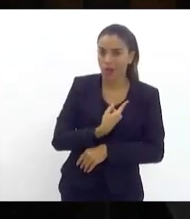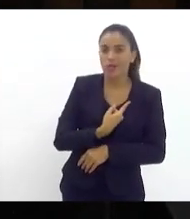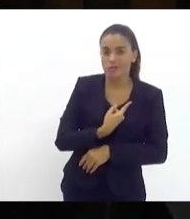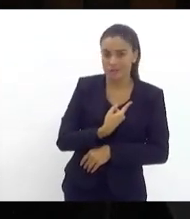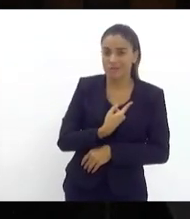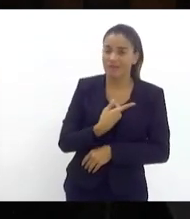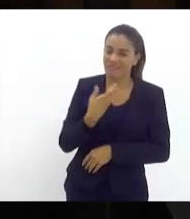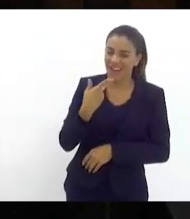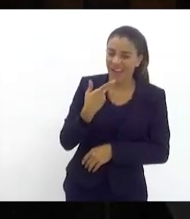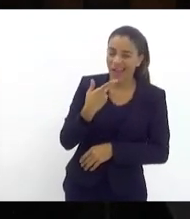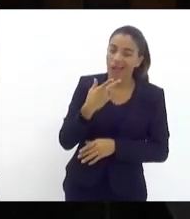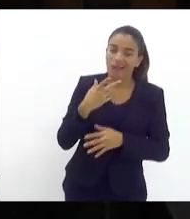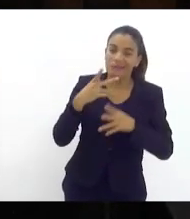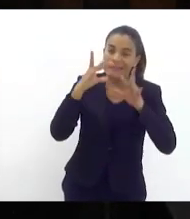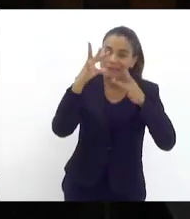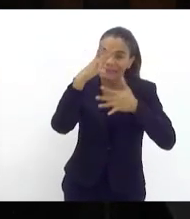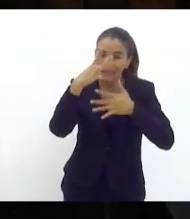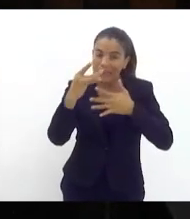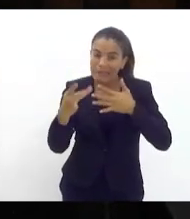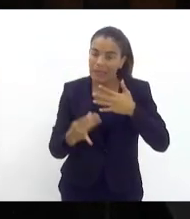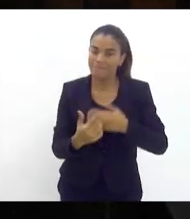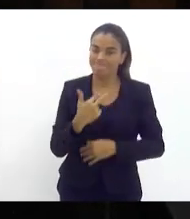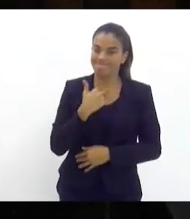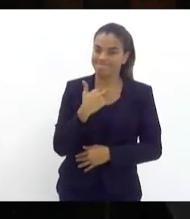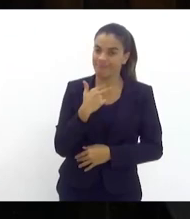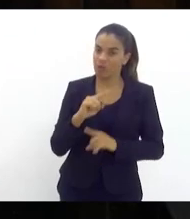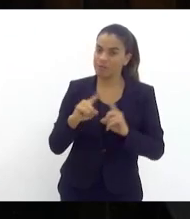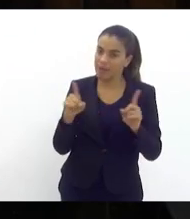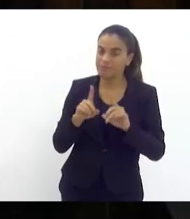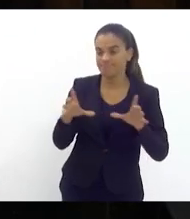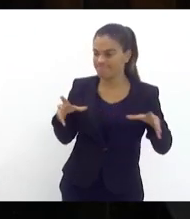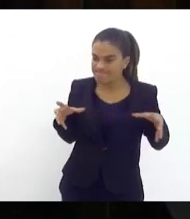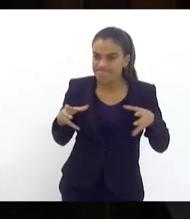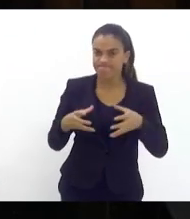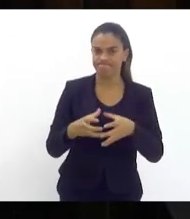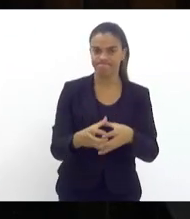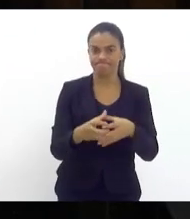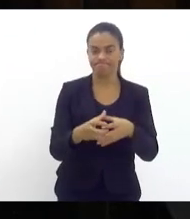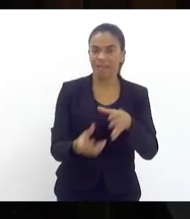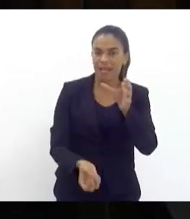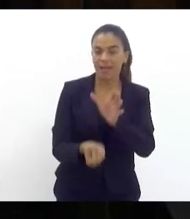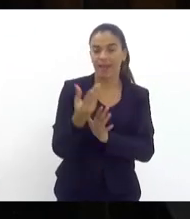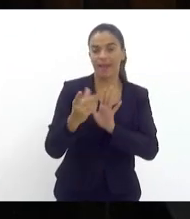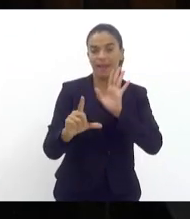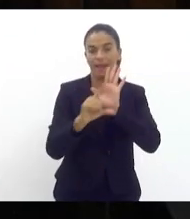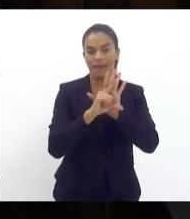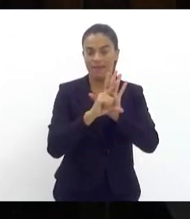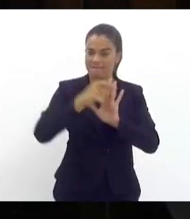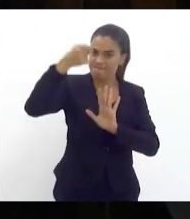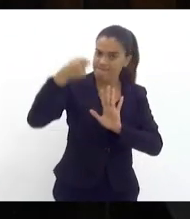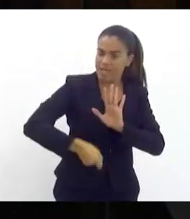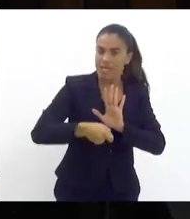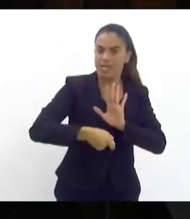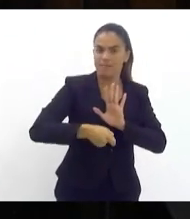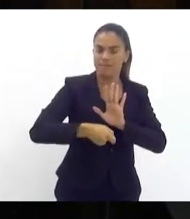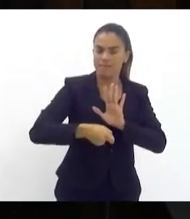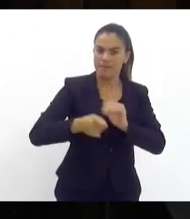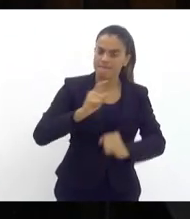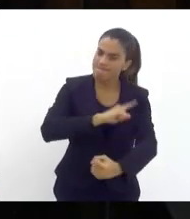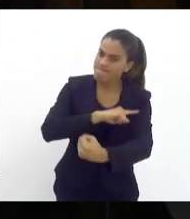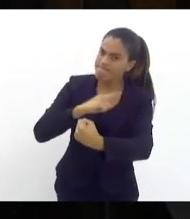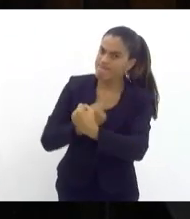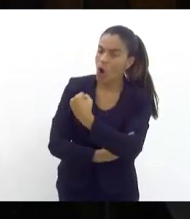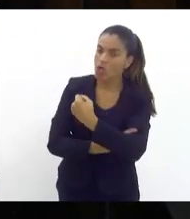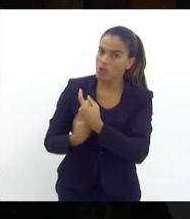falar sobre alguns detalhes e unirmos nossas forças para fazer uns leis firmes fortes